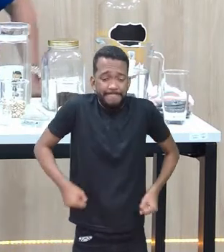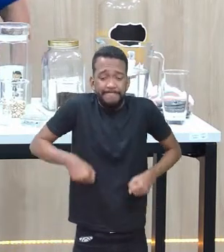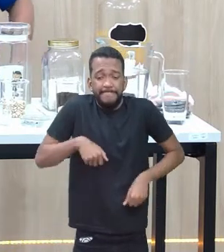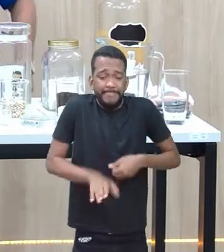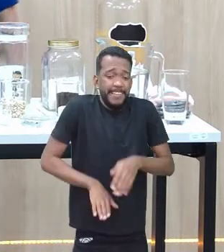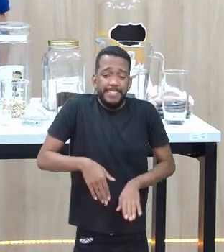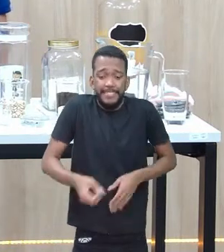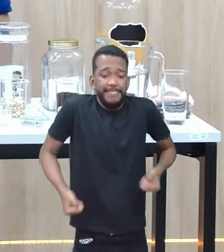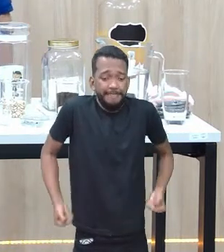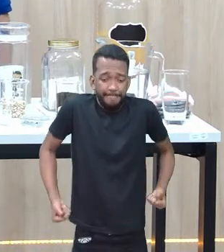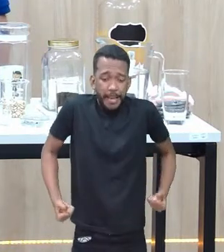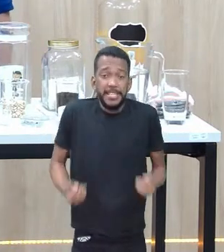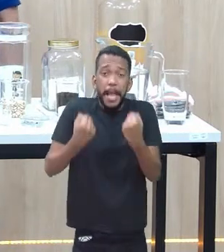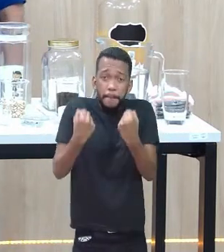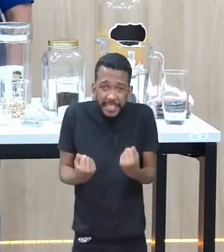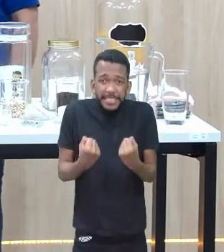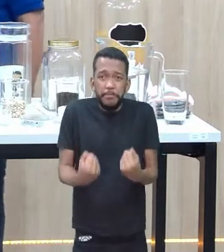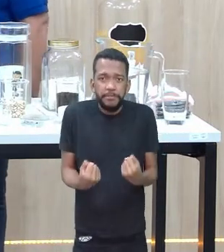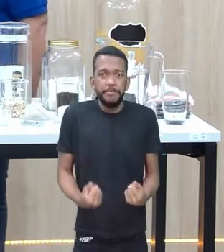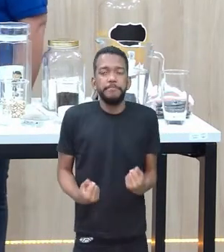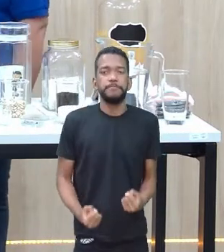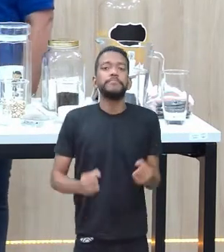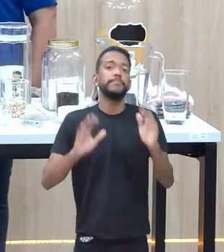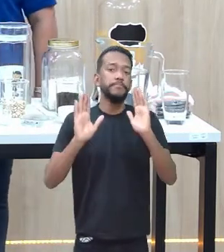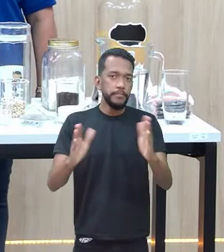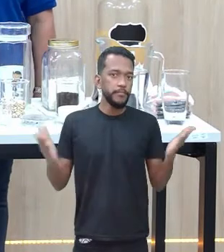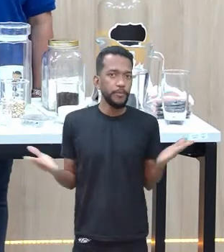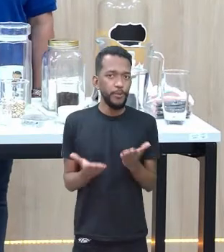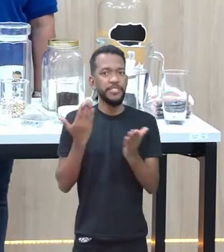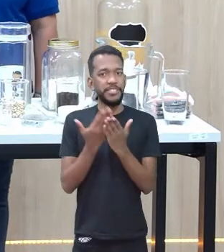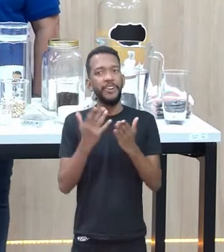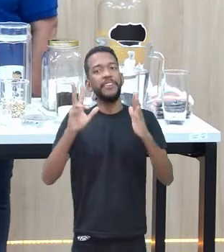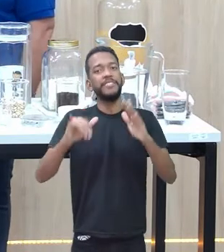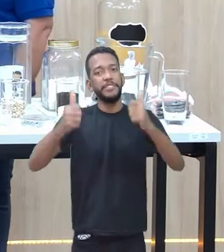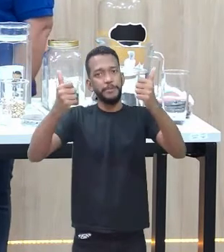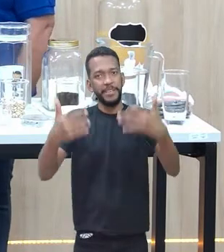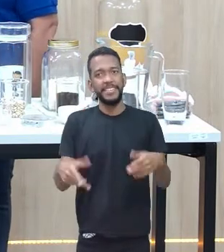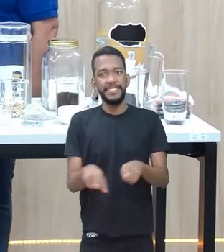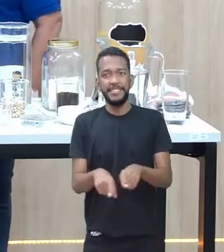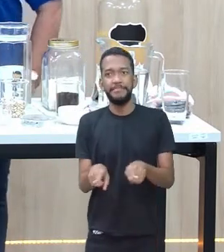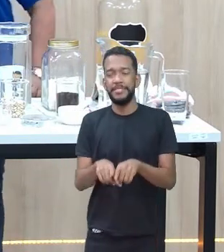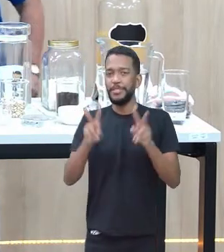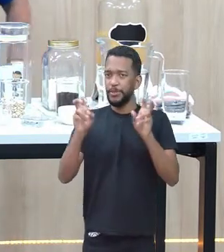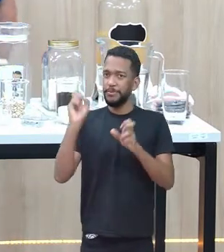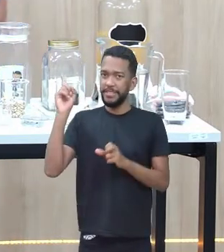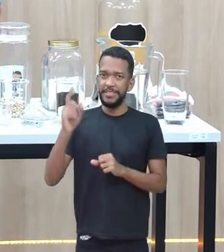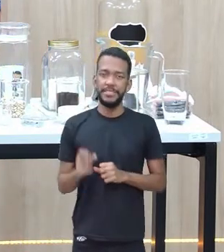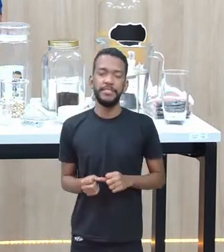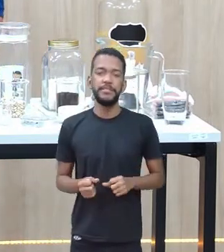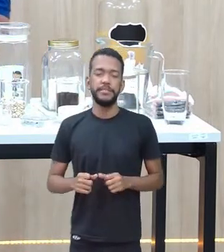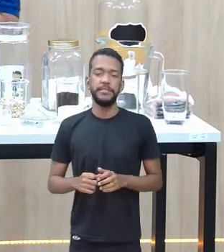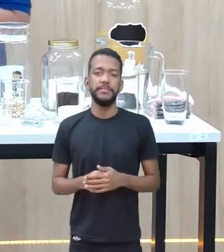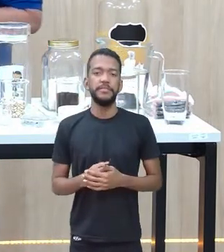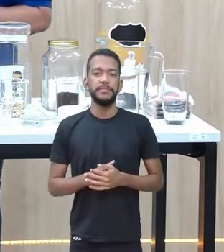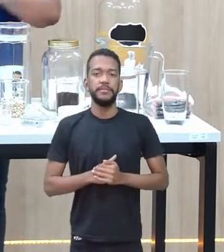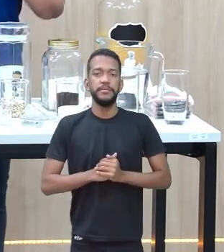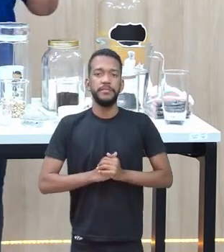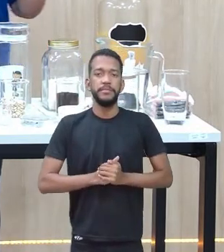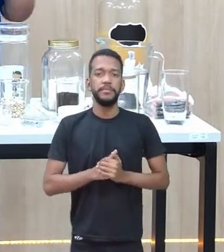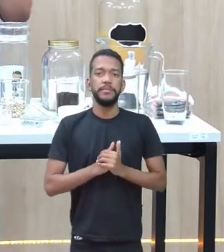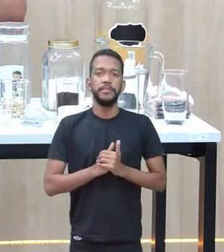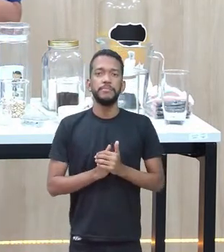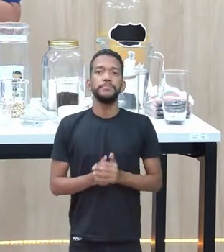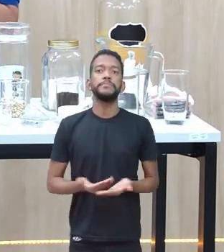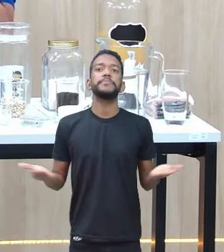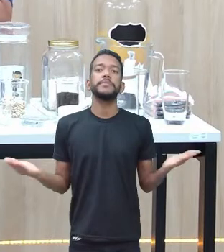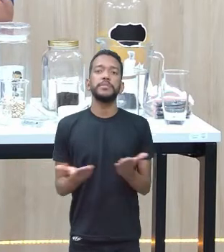ficar mais e mais pesado. Então a aula de hoje vai falar um pouquinho também sobre isso. Mas vamos lá. Aí a nossa